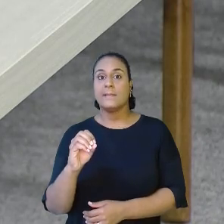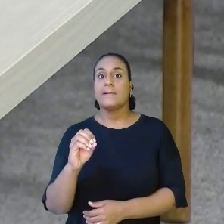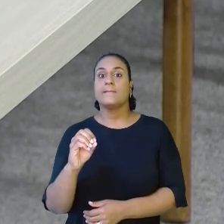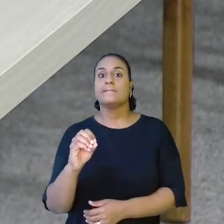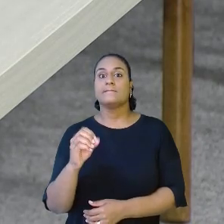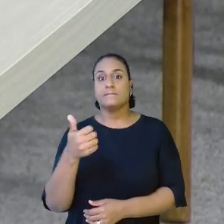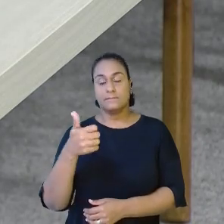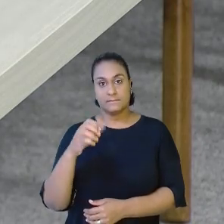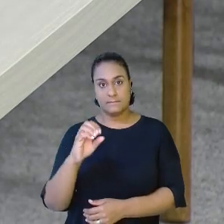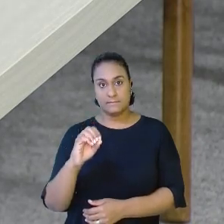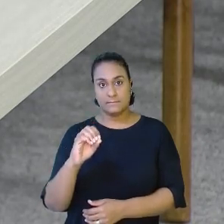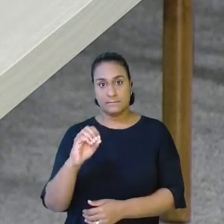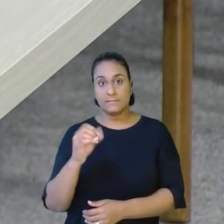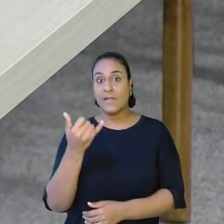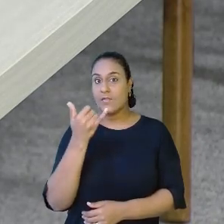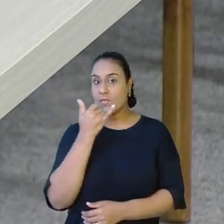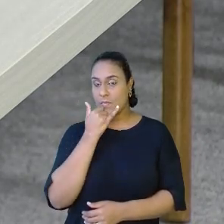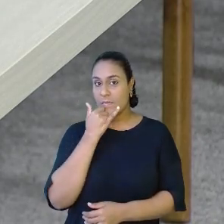10